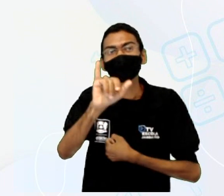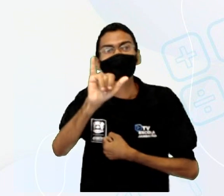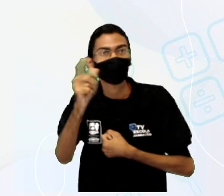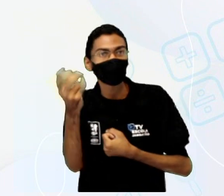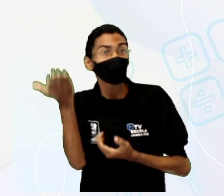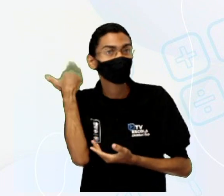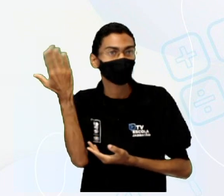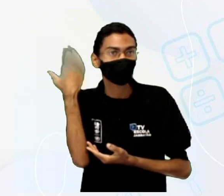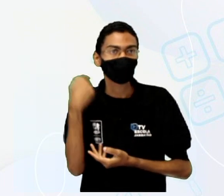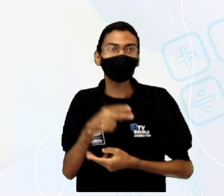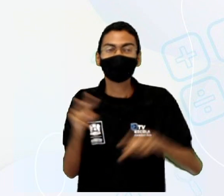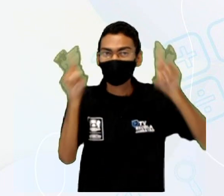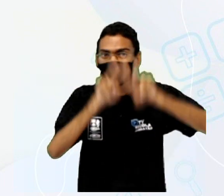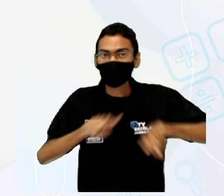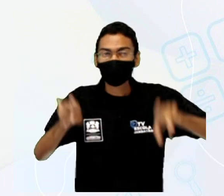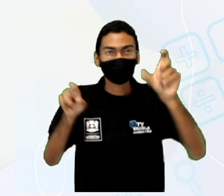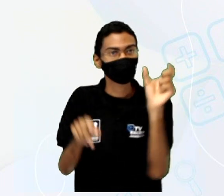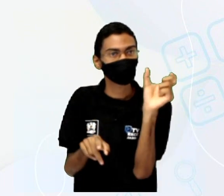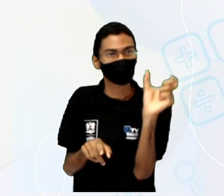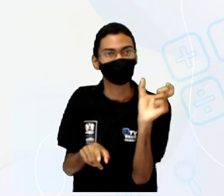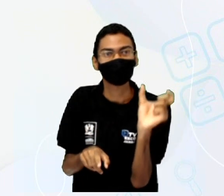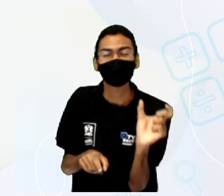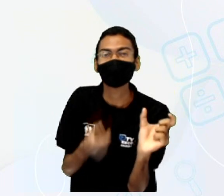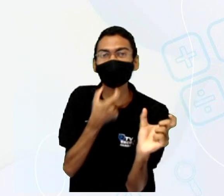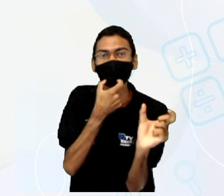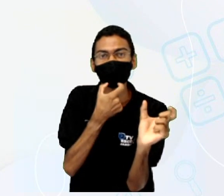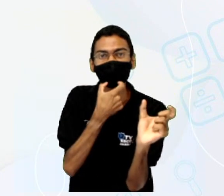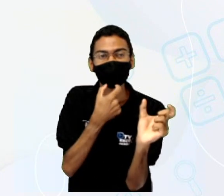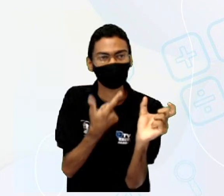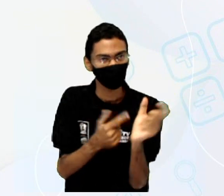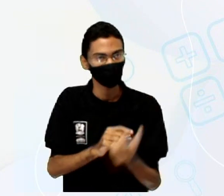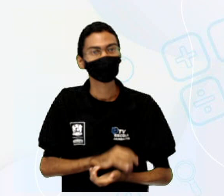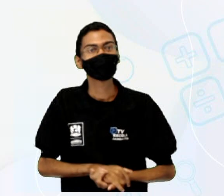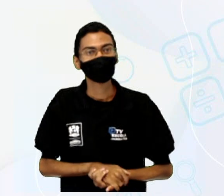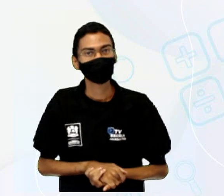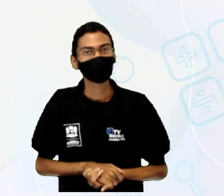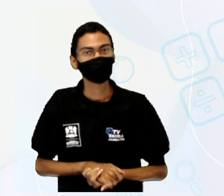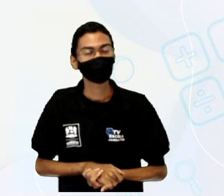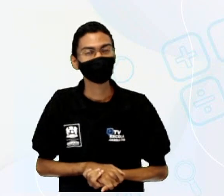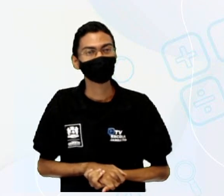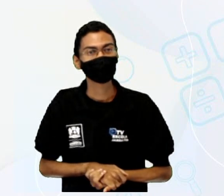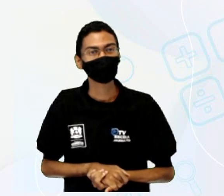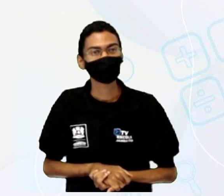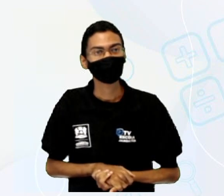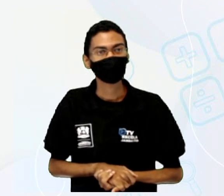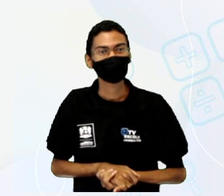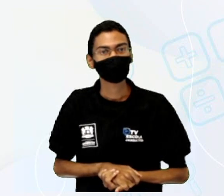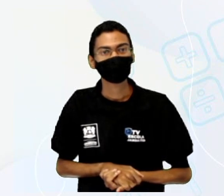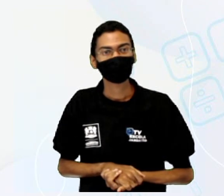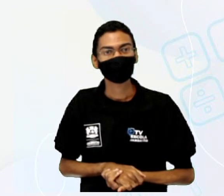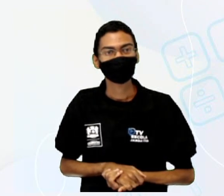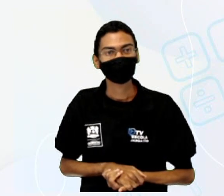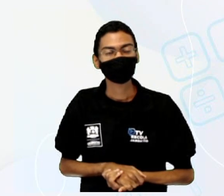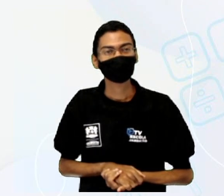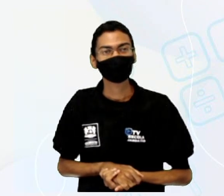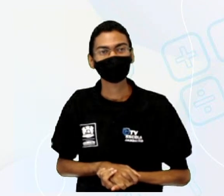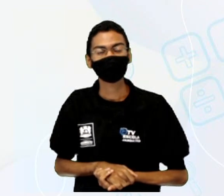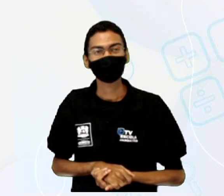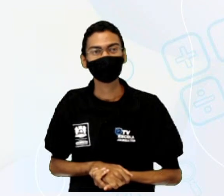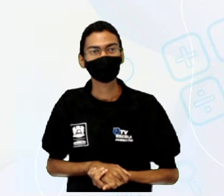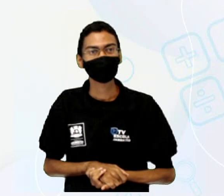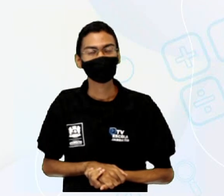tela. I was, you were, he was, she was,